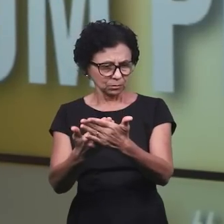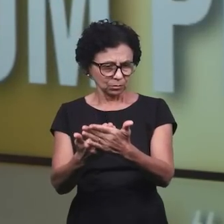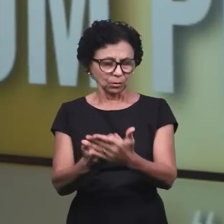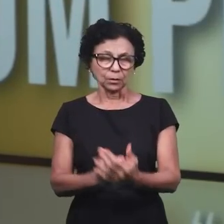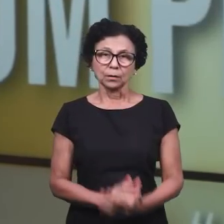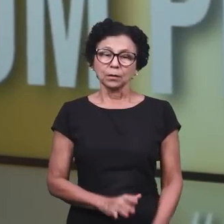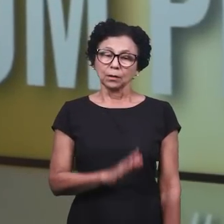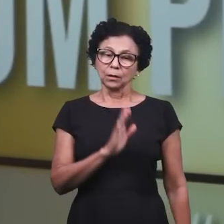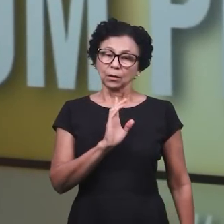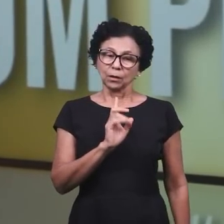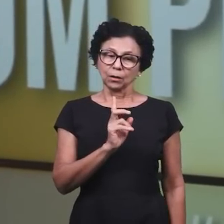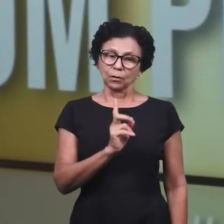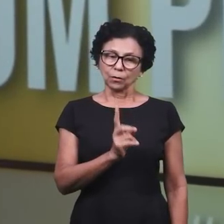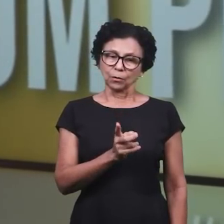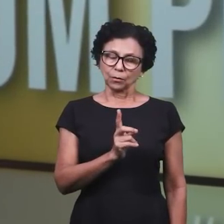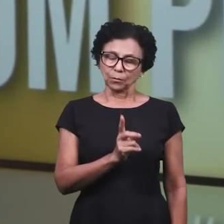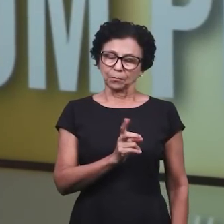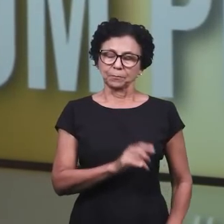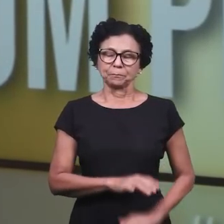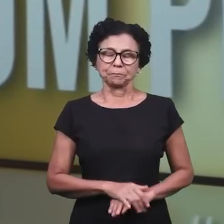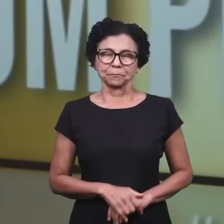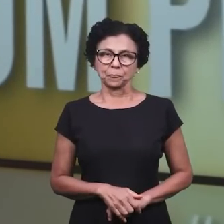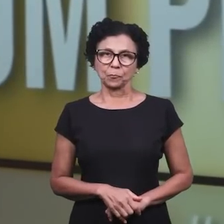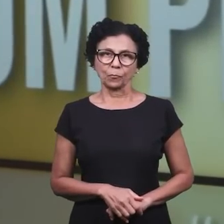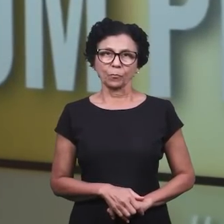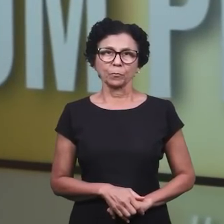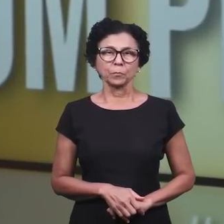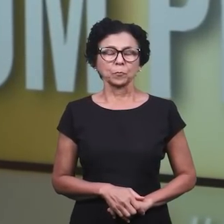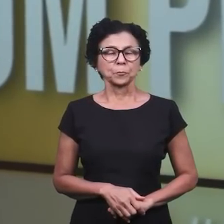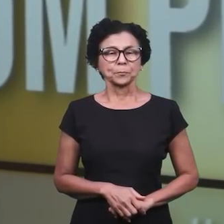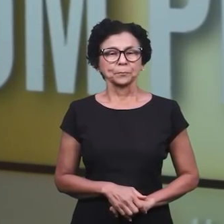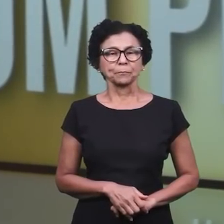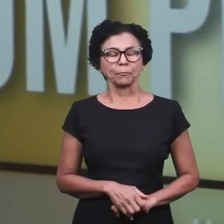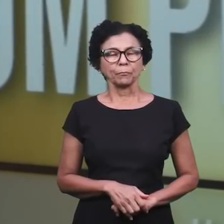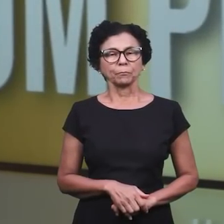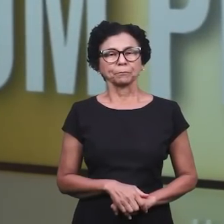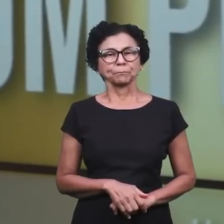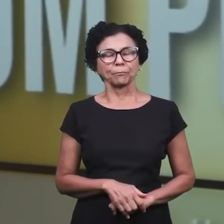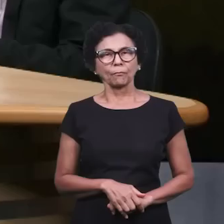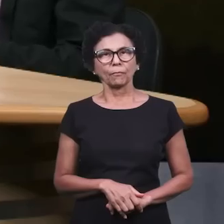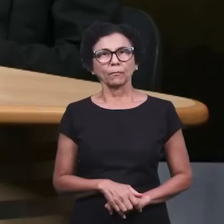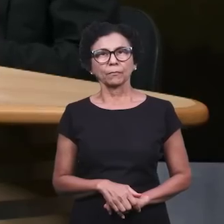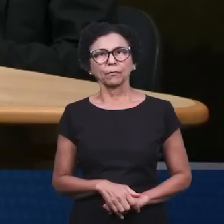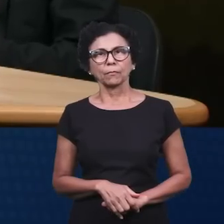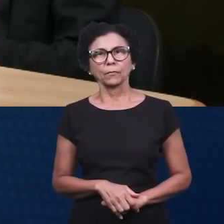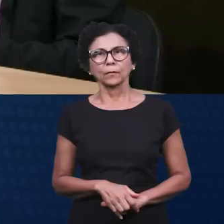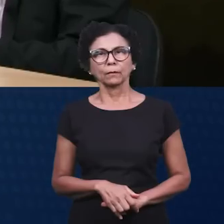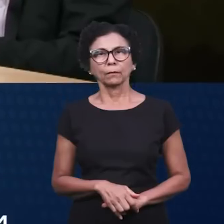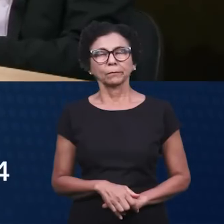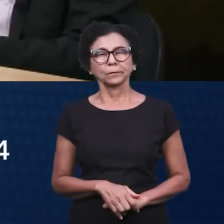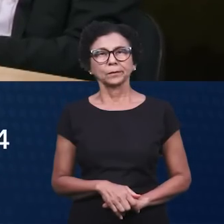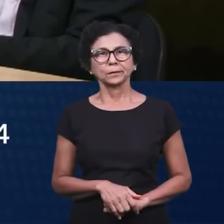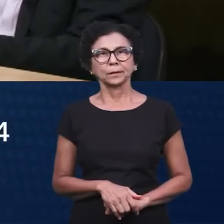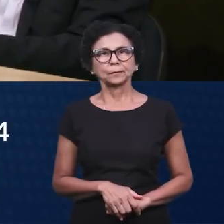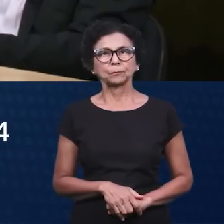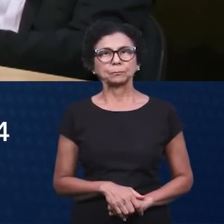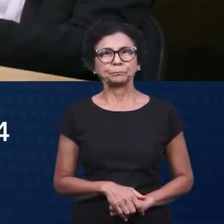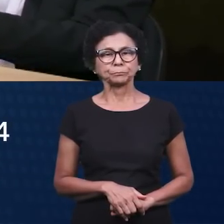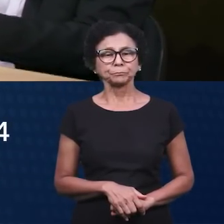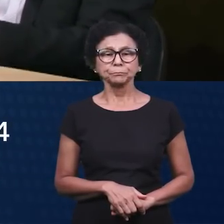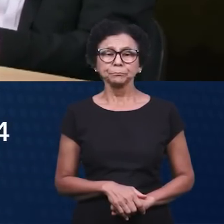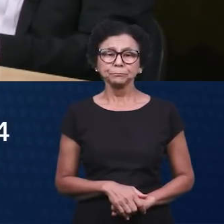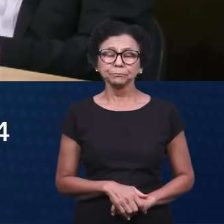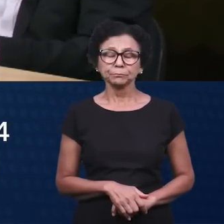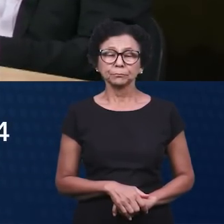ó, mas há uma direção que o Senhor tem nos dado. Até Não porque, é? Guilherme, a criança nem tem maturidade para poder